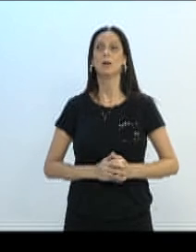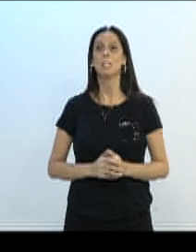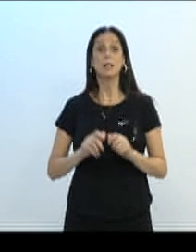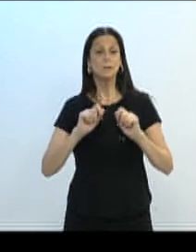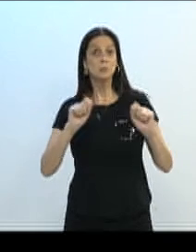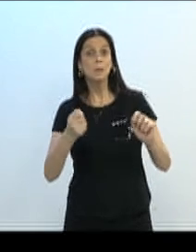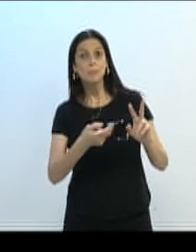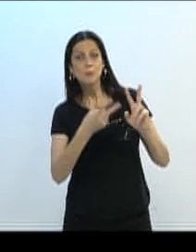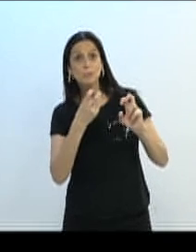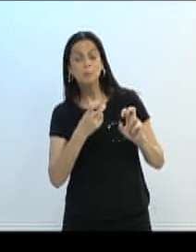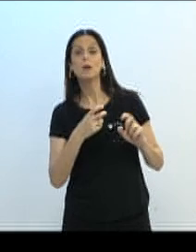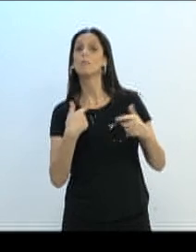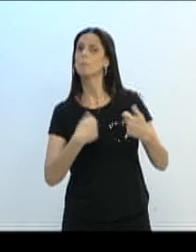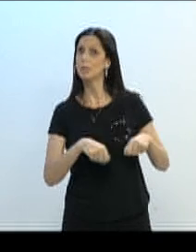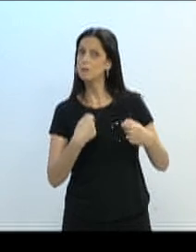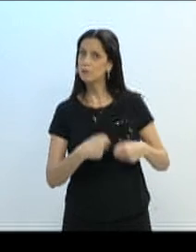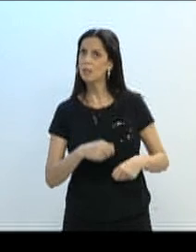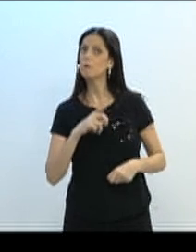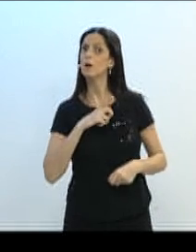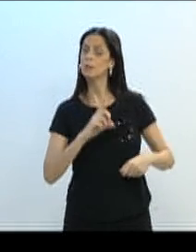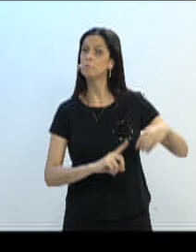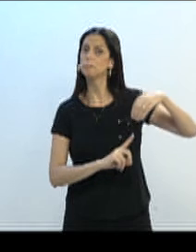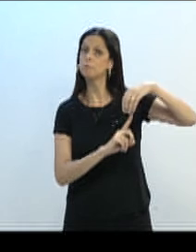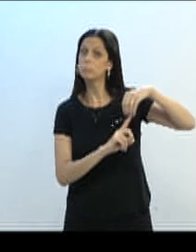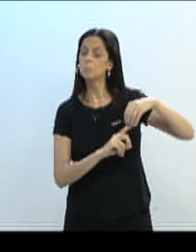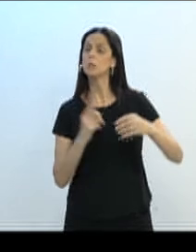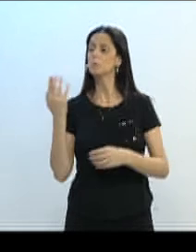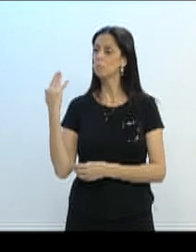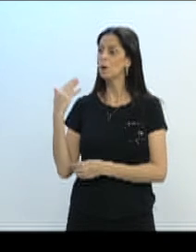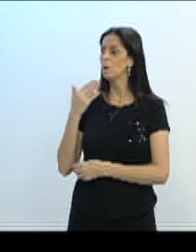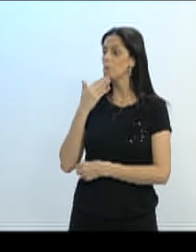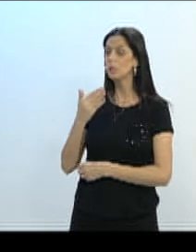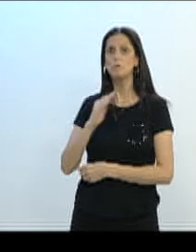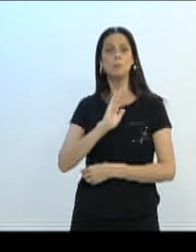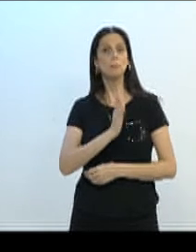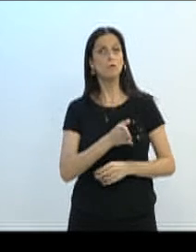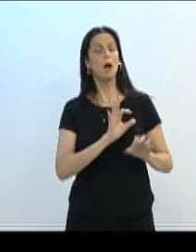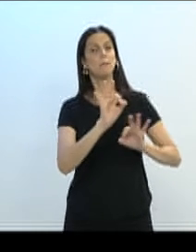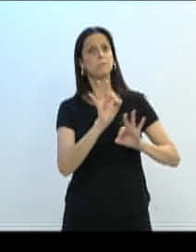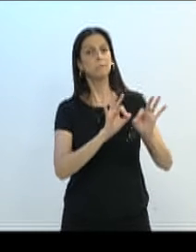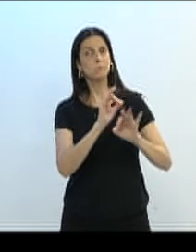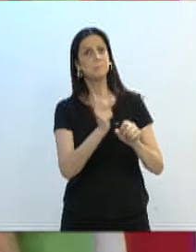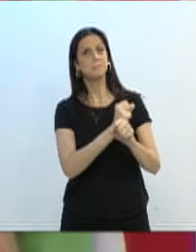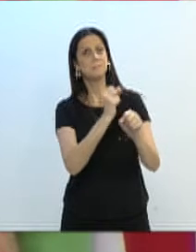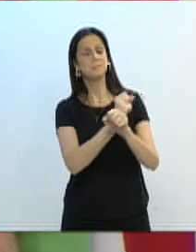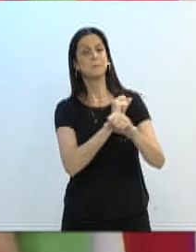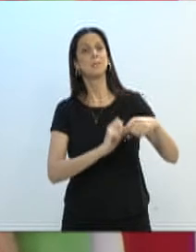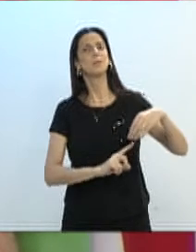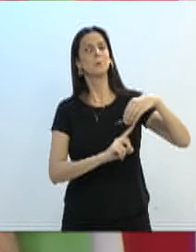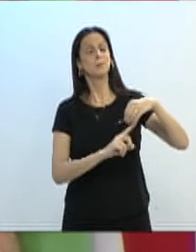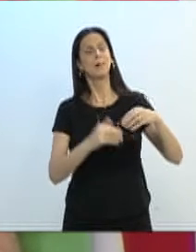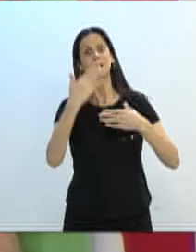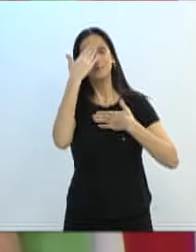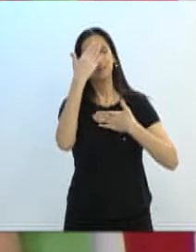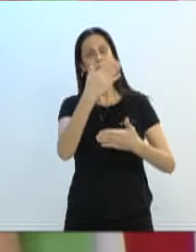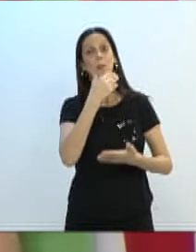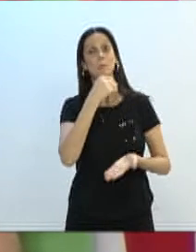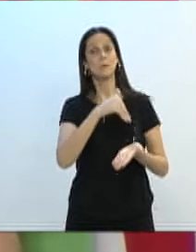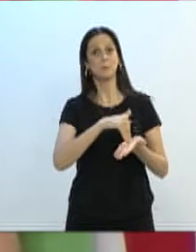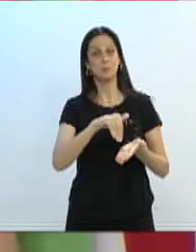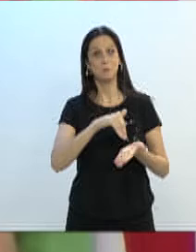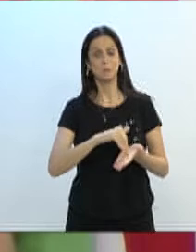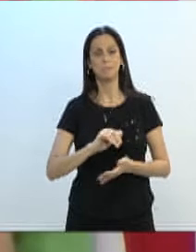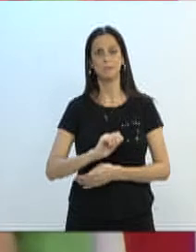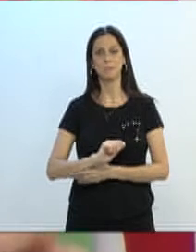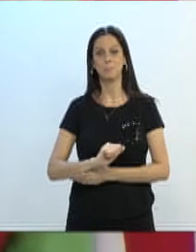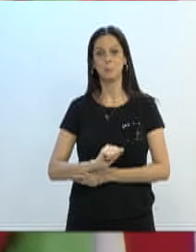E nessa semana mesmo a gente solicitou e já hoje iniciou a implantação do ponto de ônibus lá. Então fica também o meu agradecimento ao secretário Alexandre Fernandes